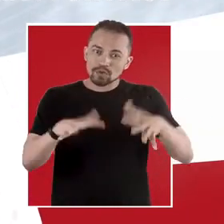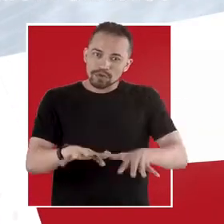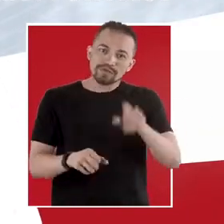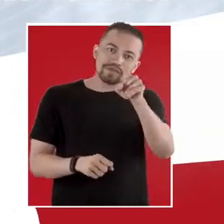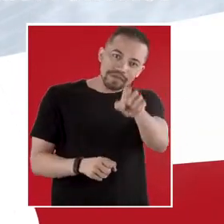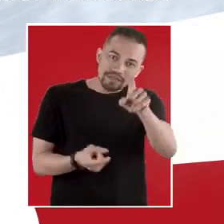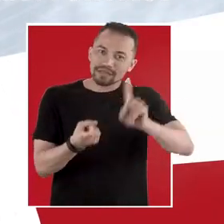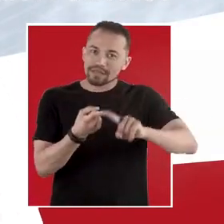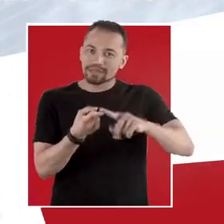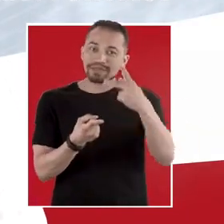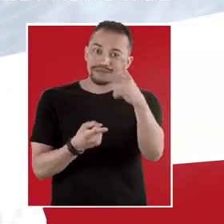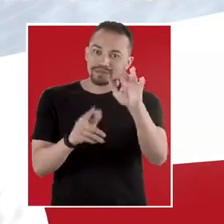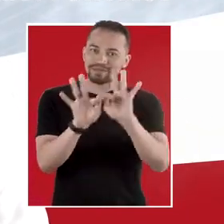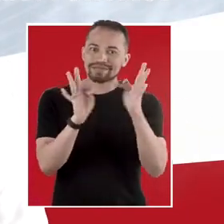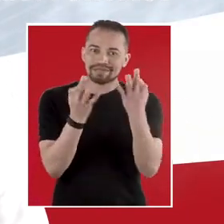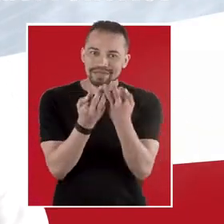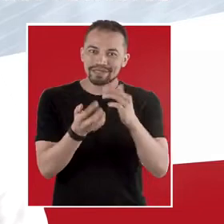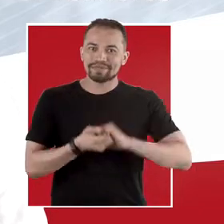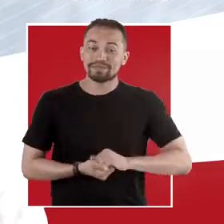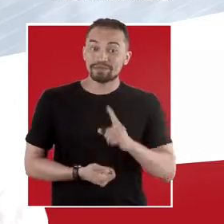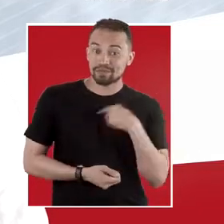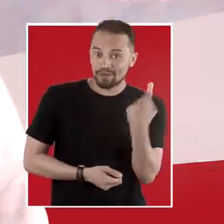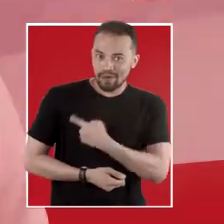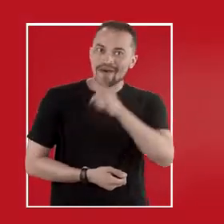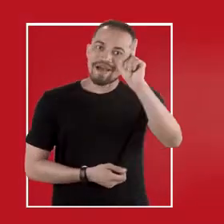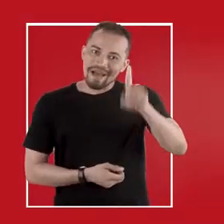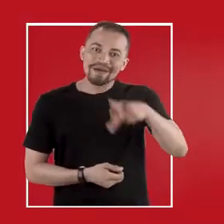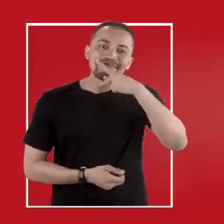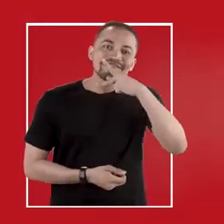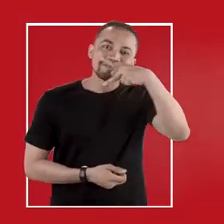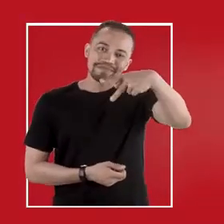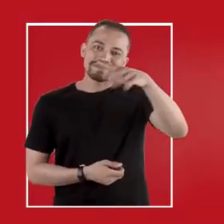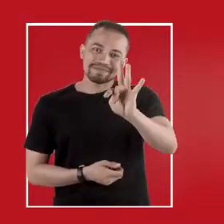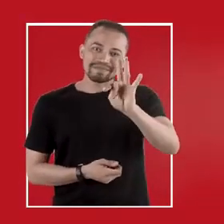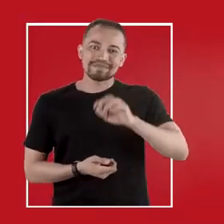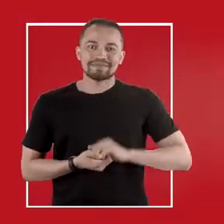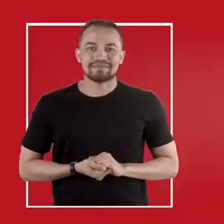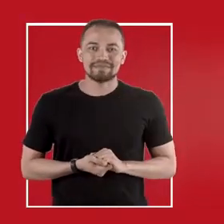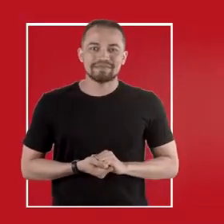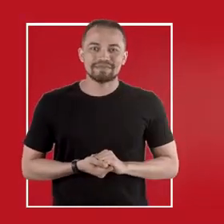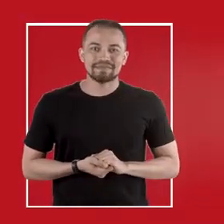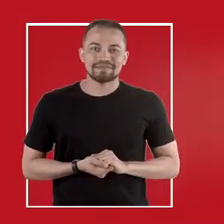que inclui você e sua família. Somos o Partido dos Trabalhadores.